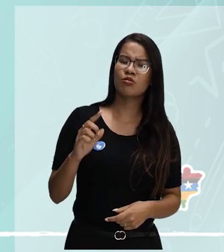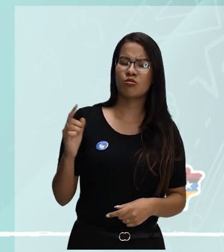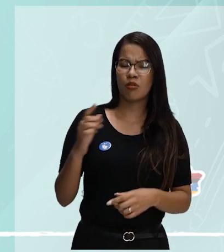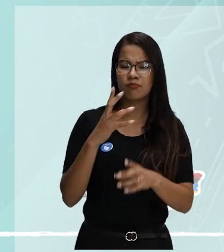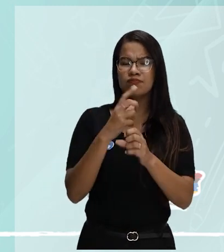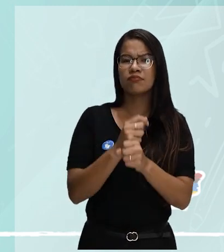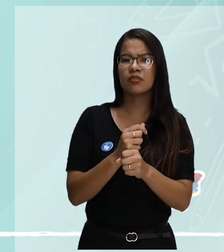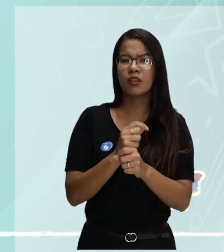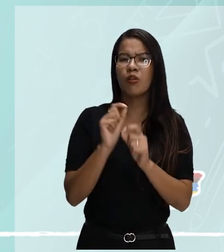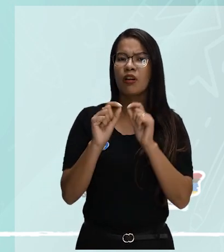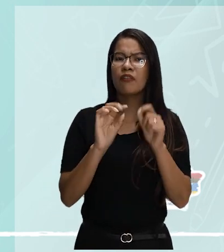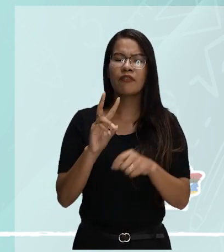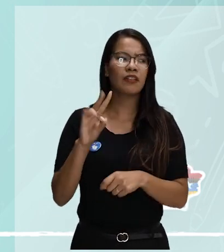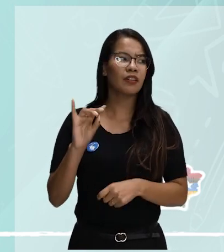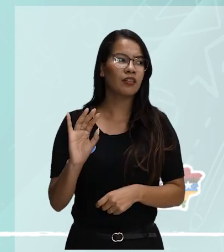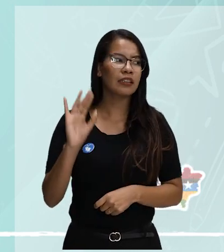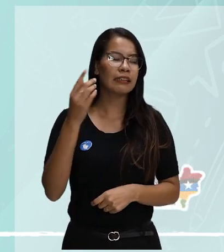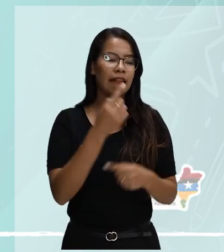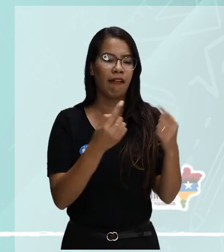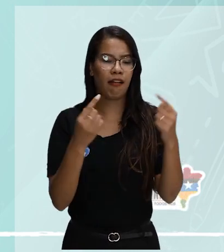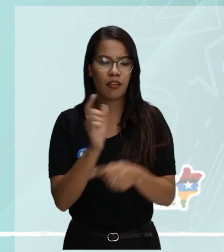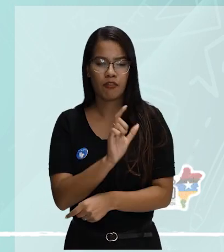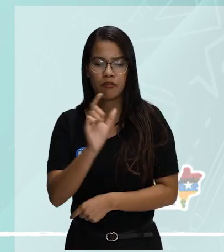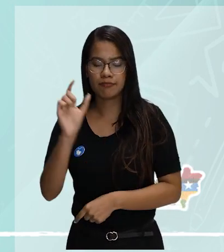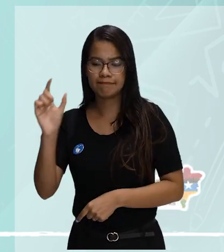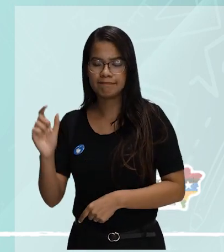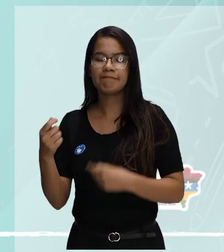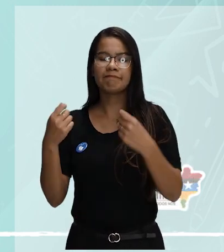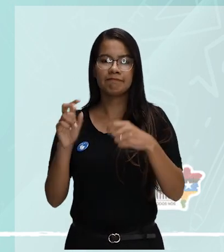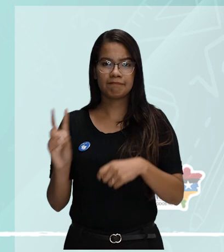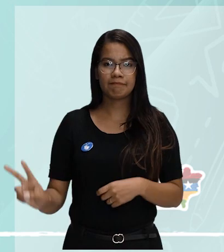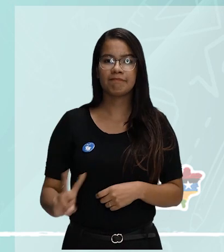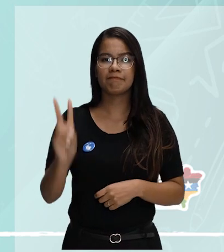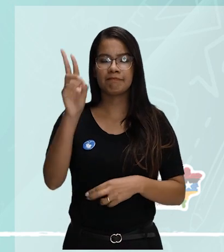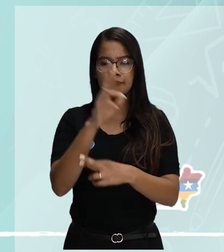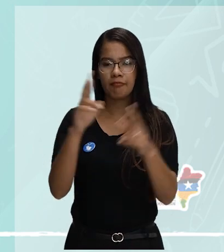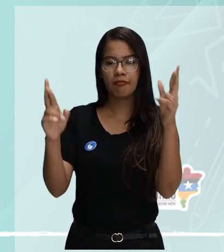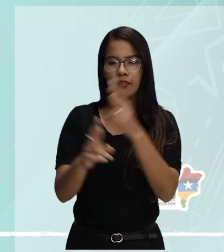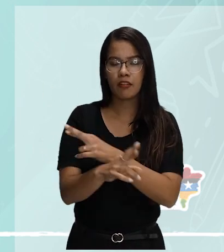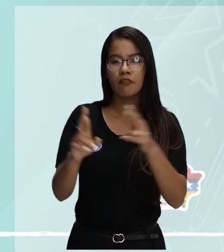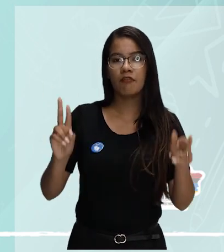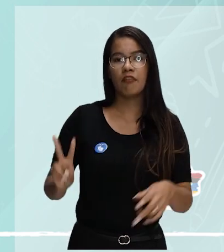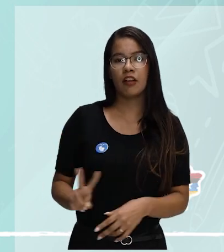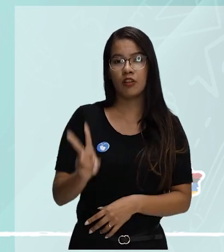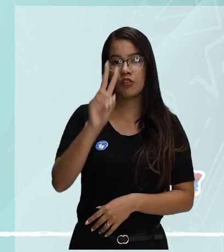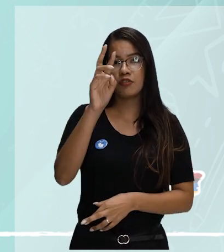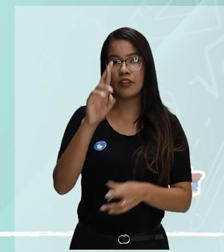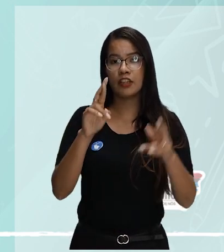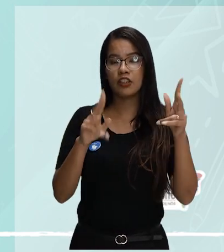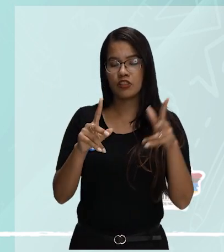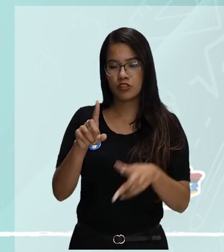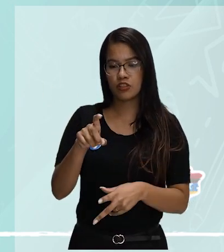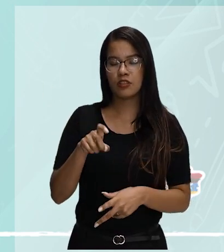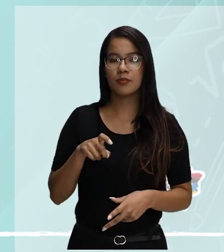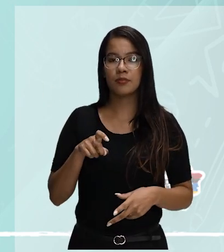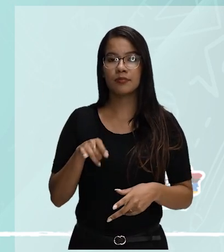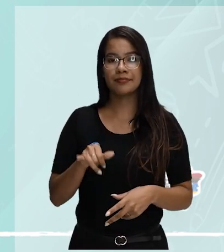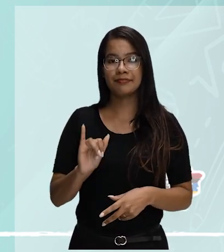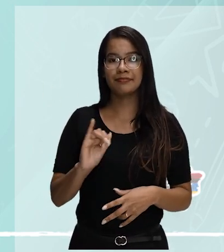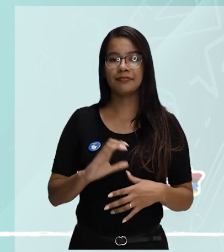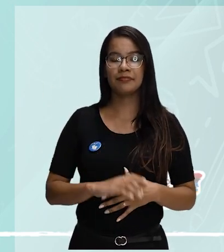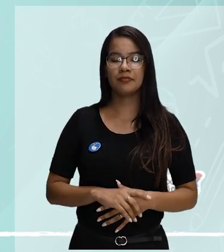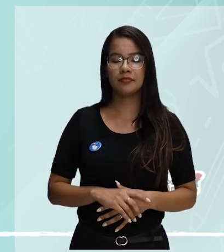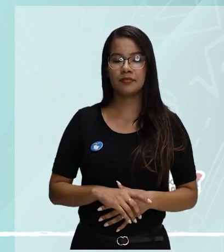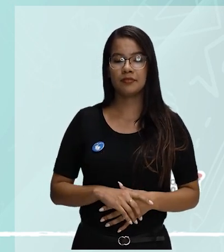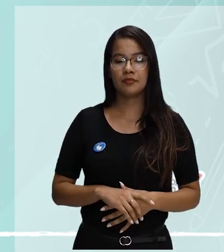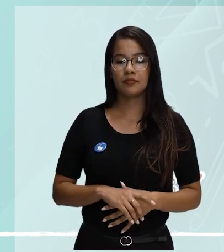está associado a um valor diferente de y. Certo? Esse é o critério para que a função seja dita injetora.